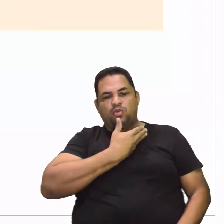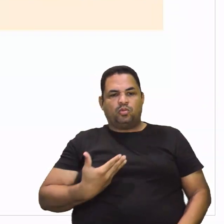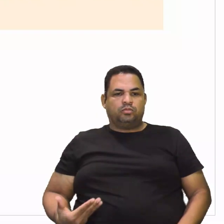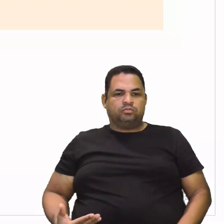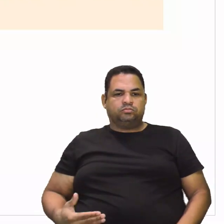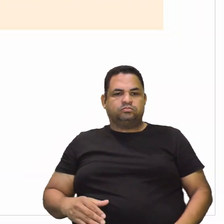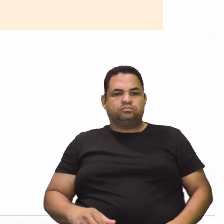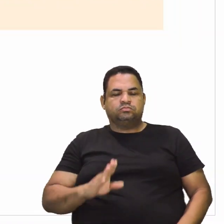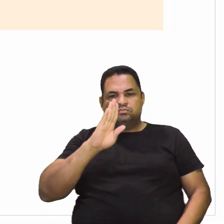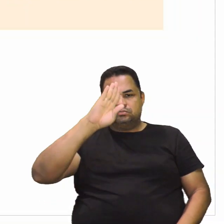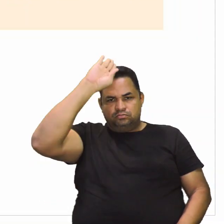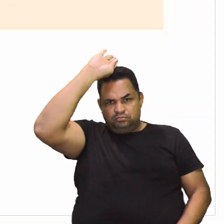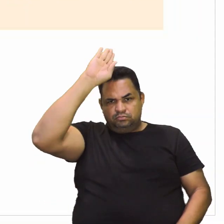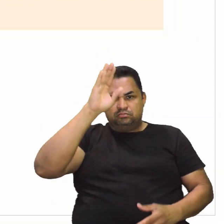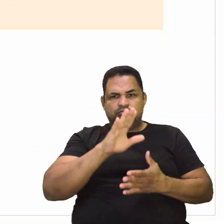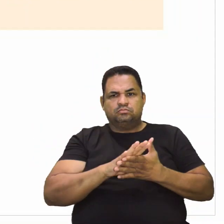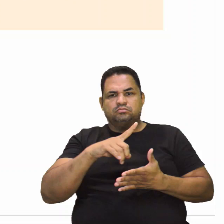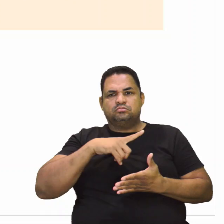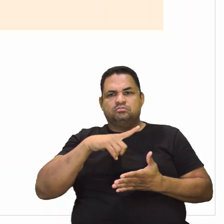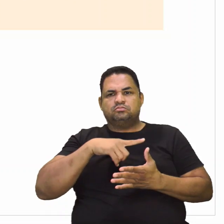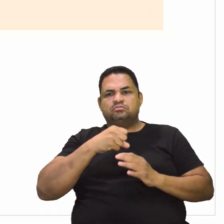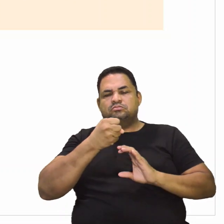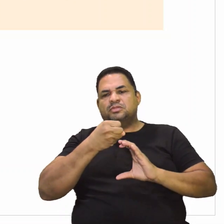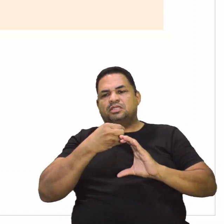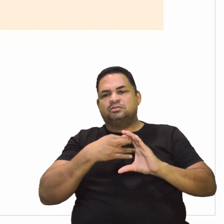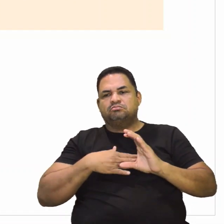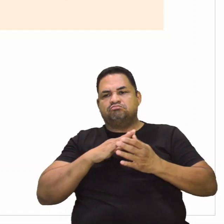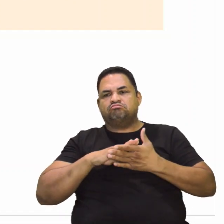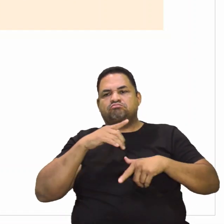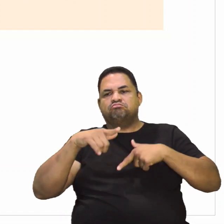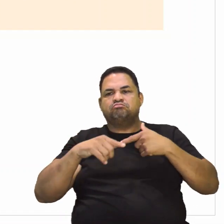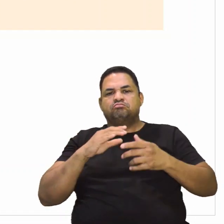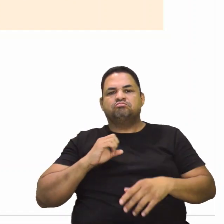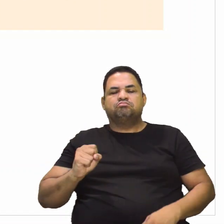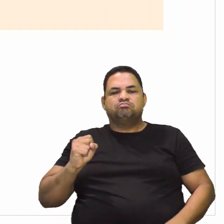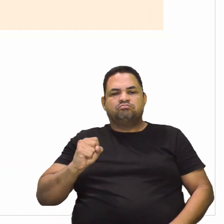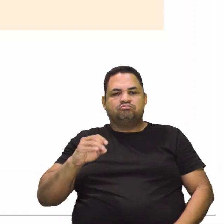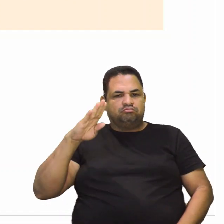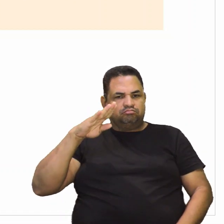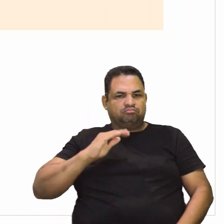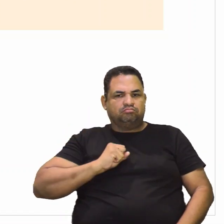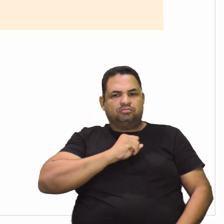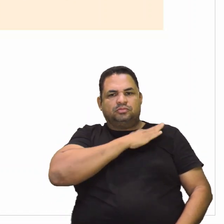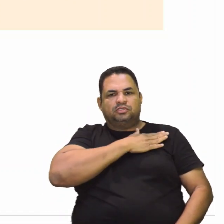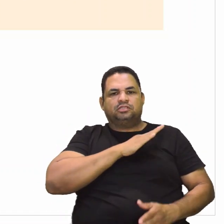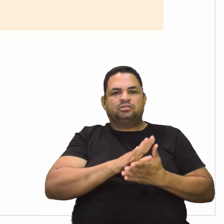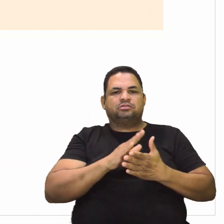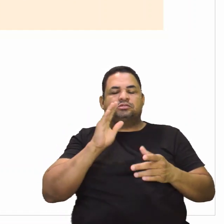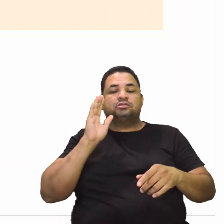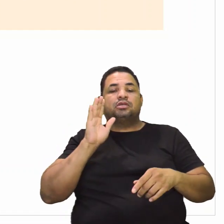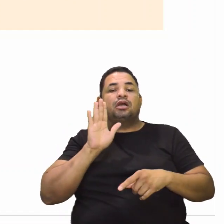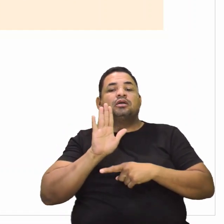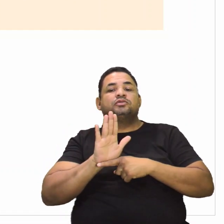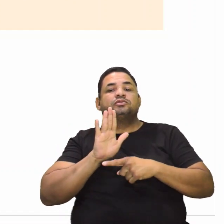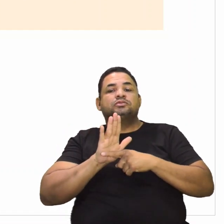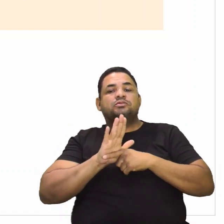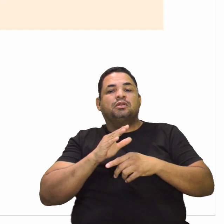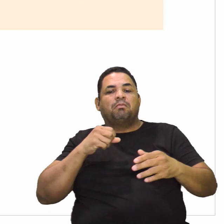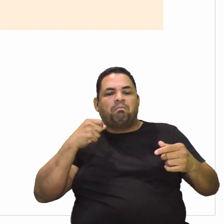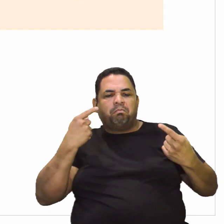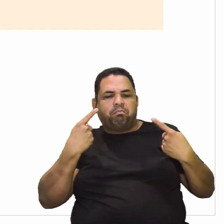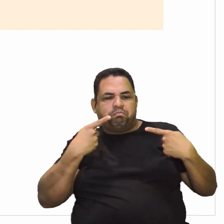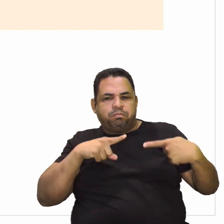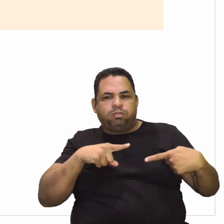Roma. Assumiram funções no exército e ajudaram a defender as fronteiras. Quem? Os germânicos.